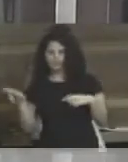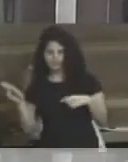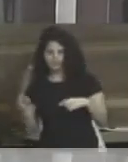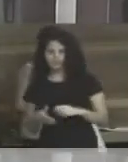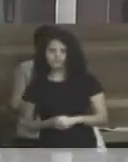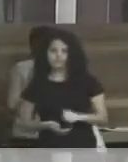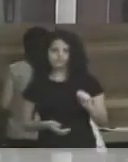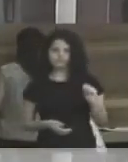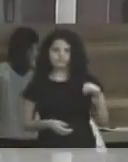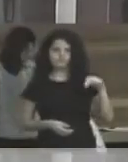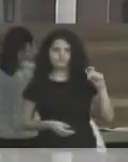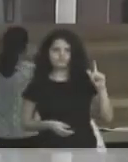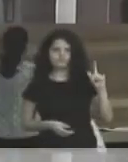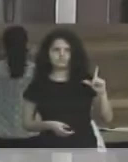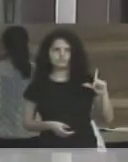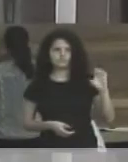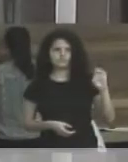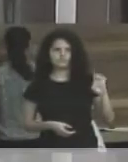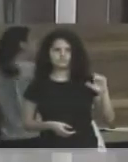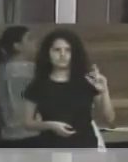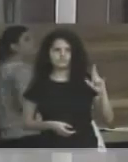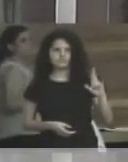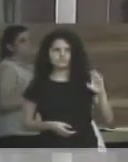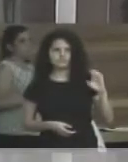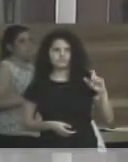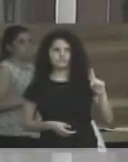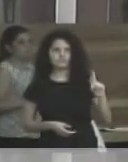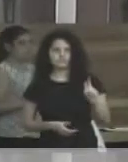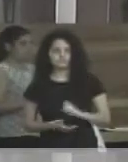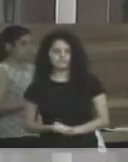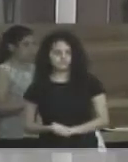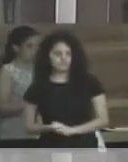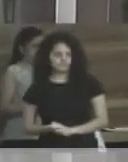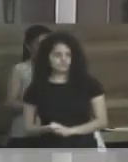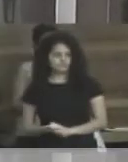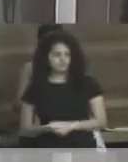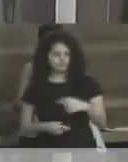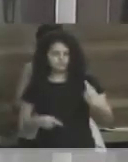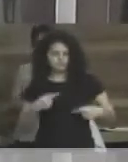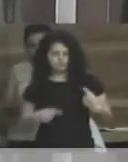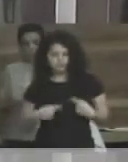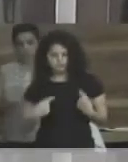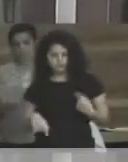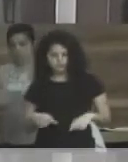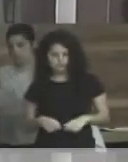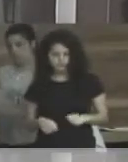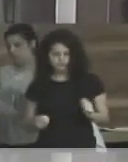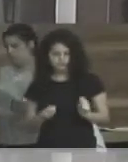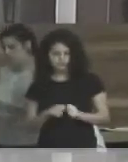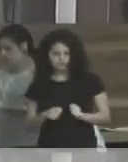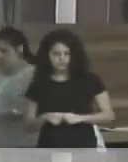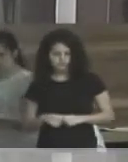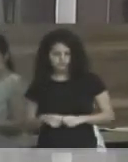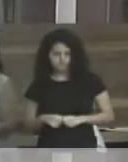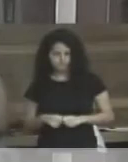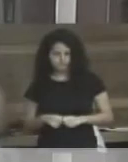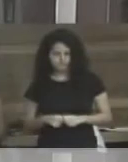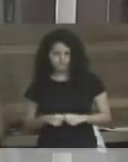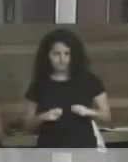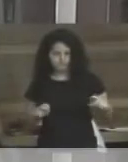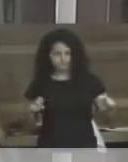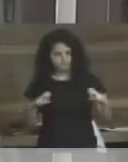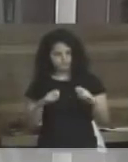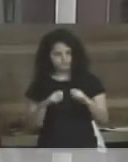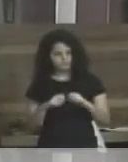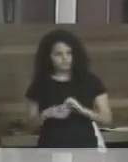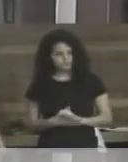estiveram lá juntos, uma audiência pública provocada lá por uma comissão da casa, que agora não me